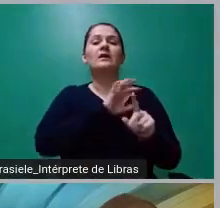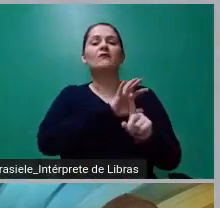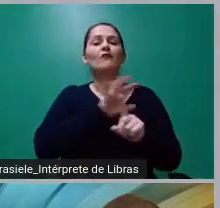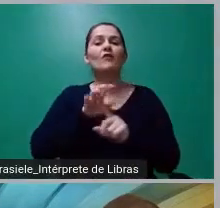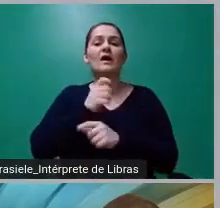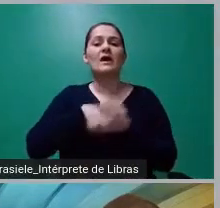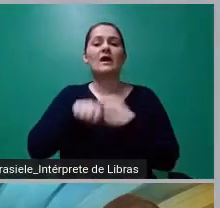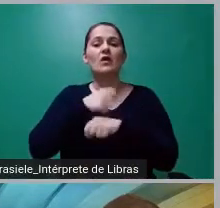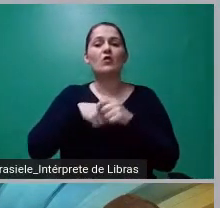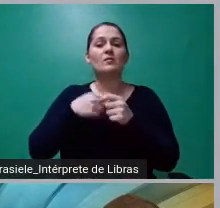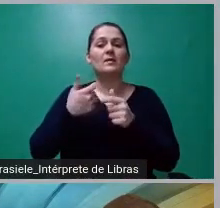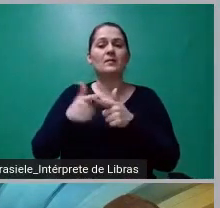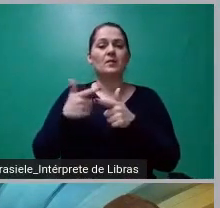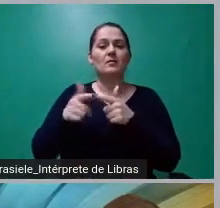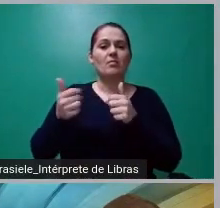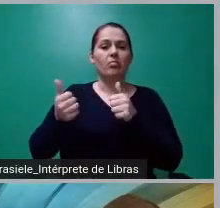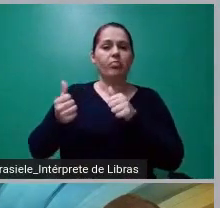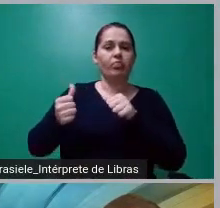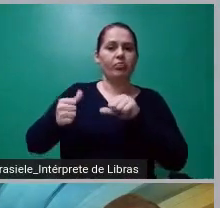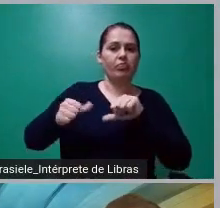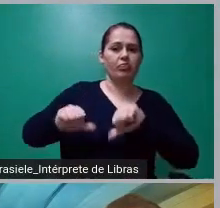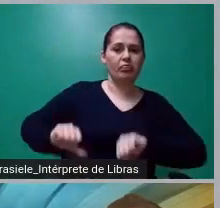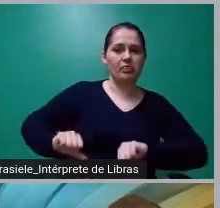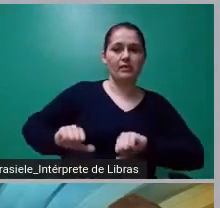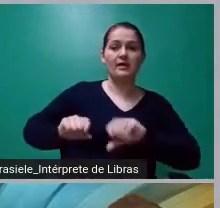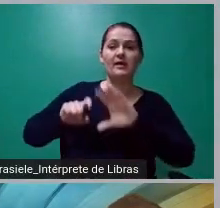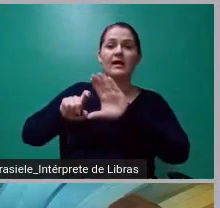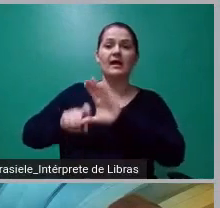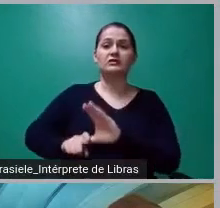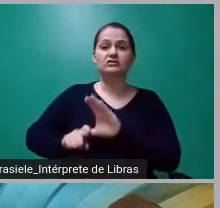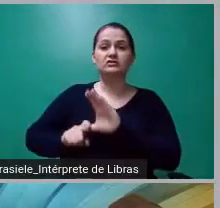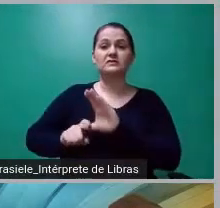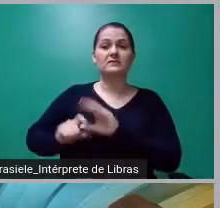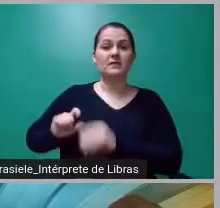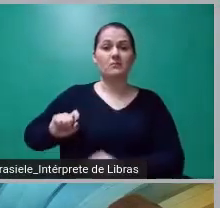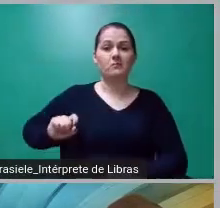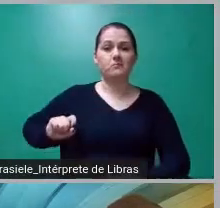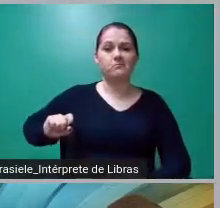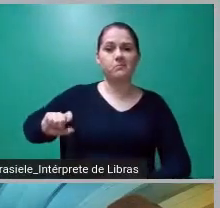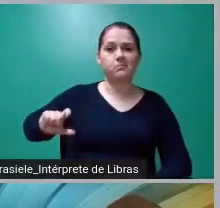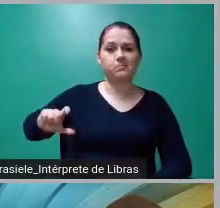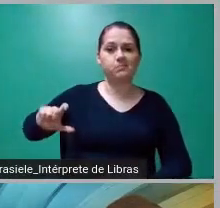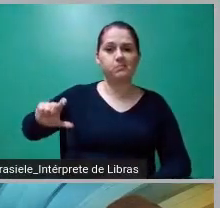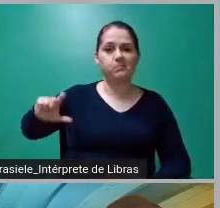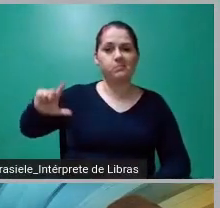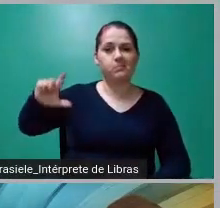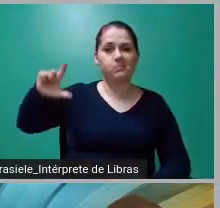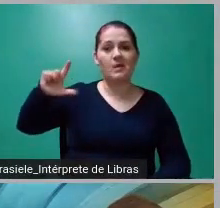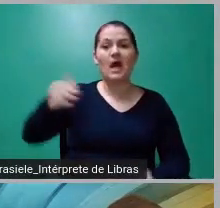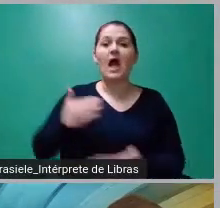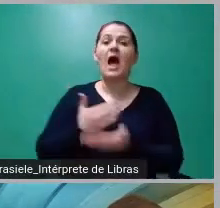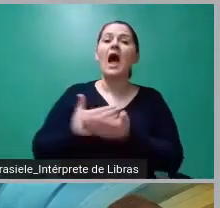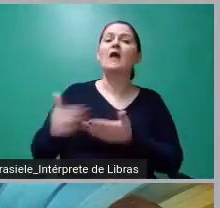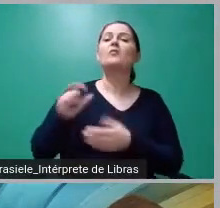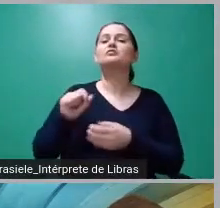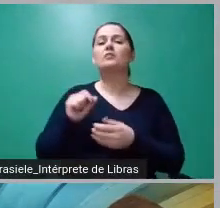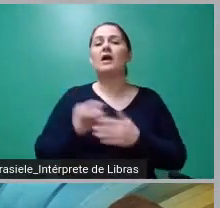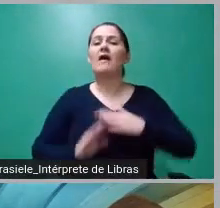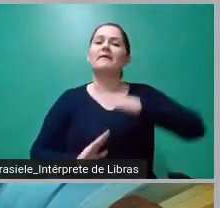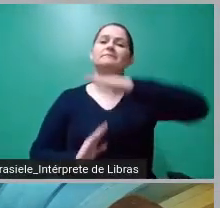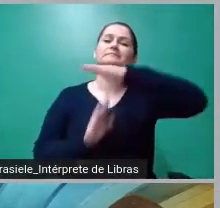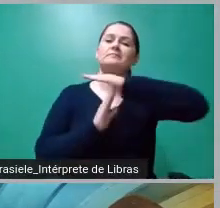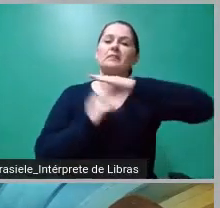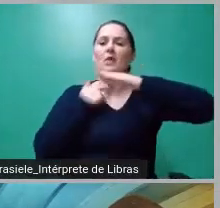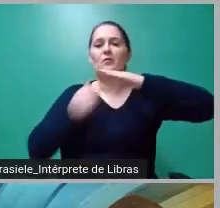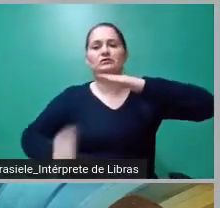explosão da dívida, e a dívida gigante passou a ser usada como justificativa para o teto de gastos, para a reforma